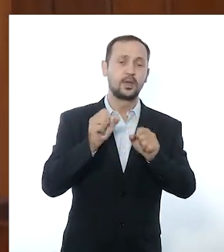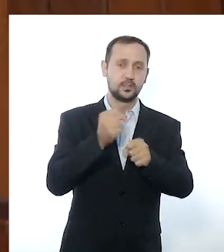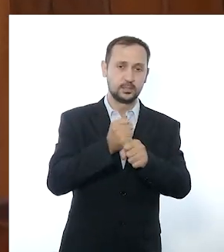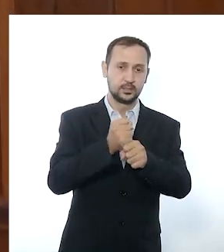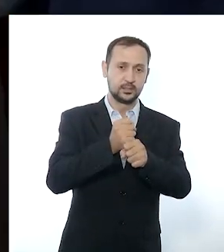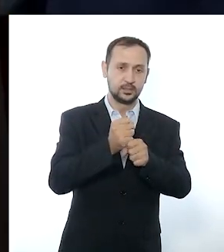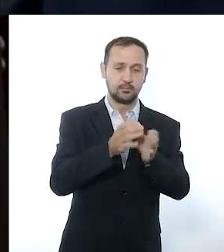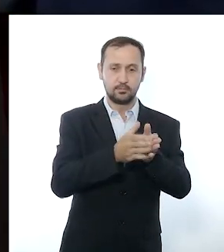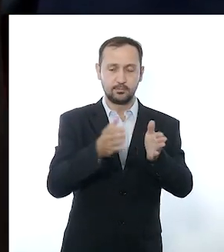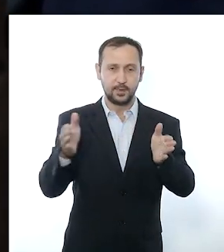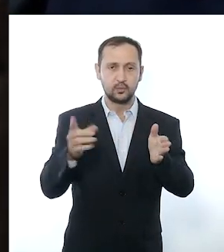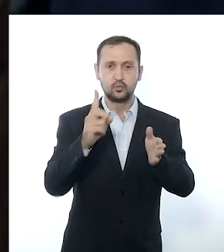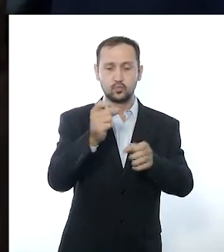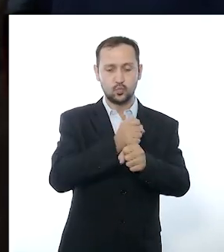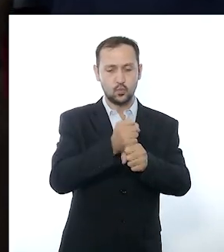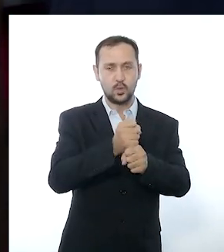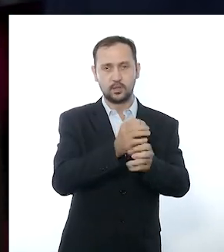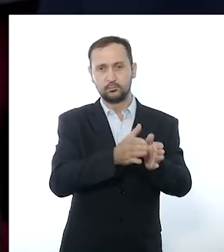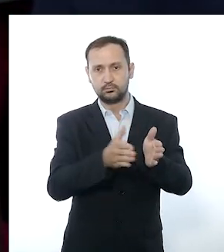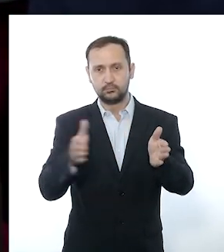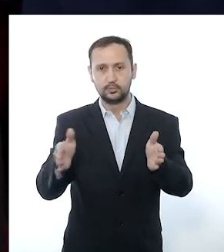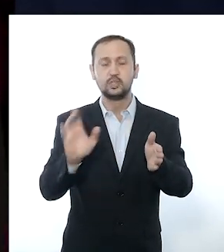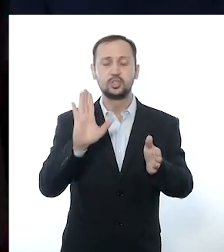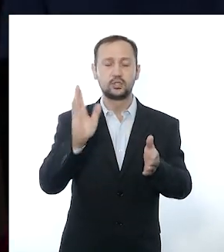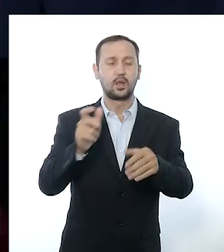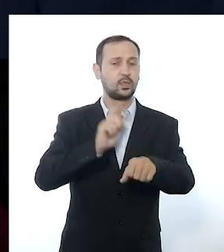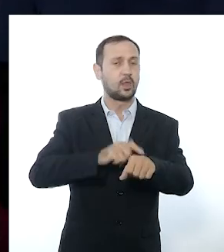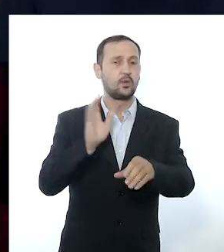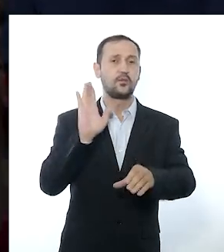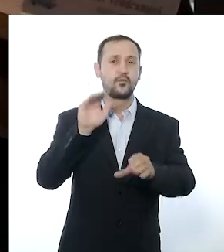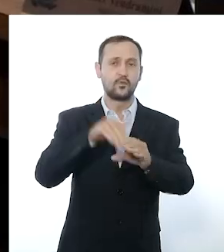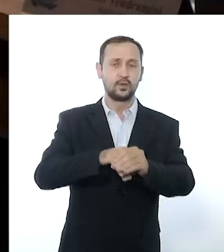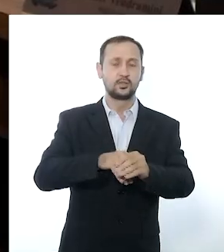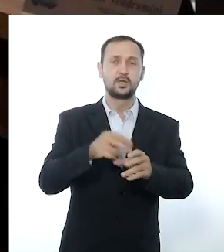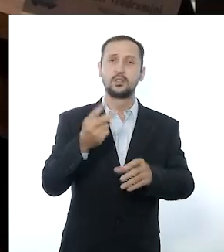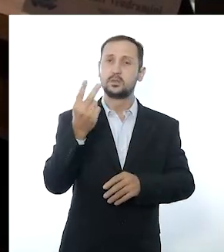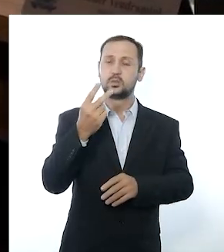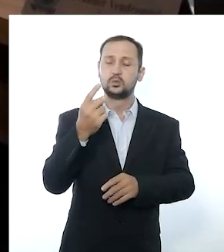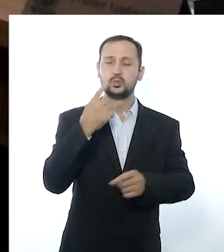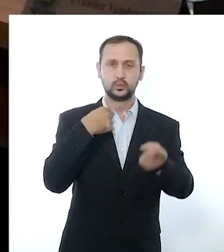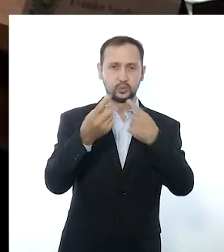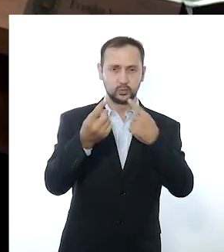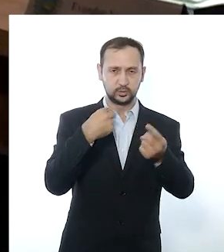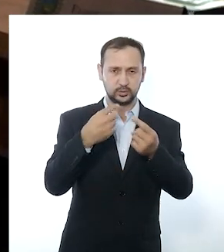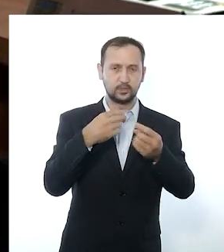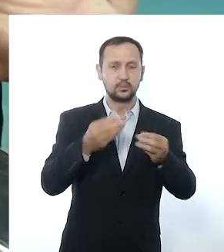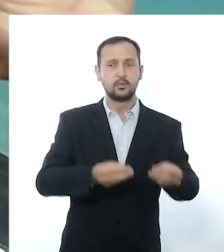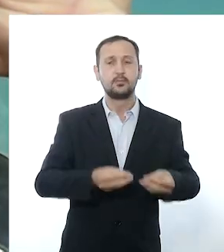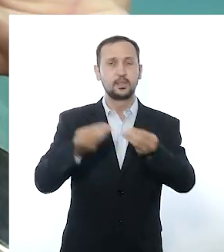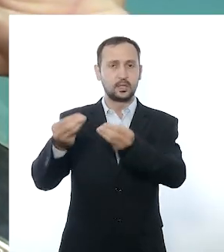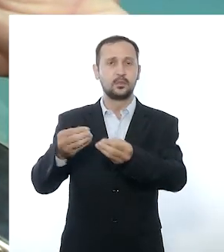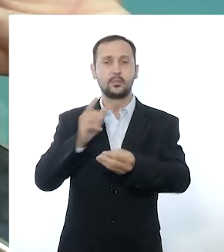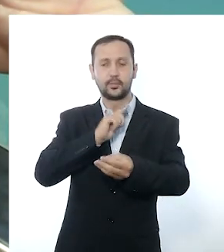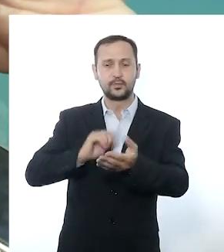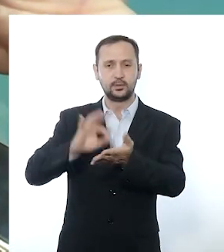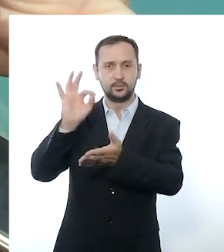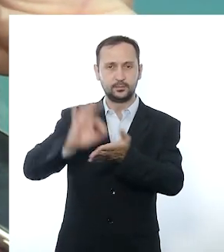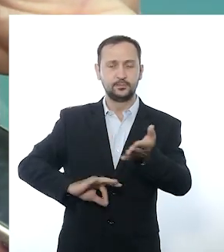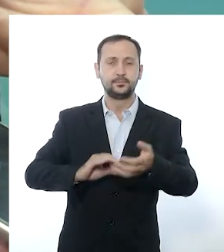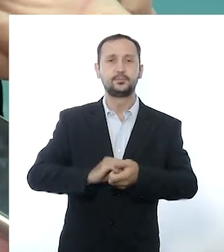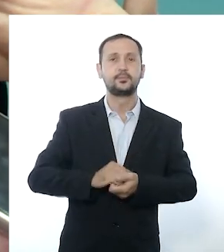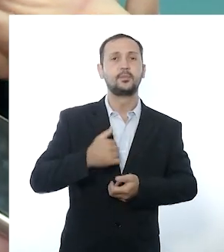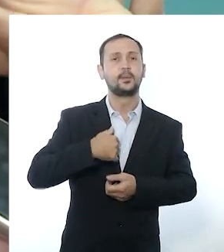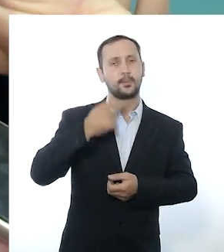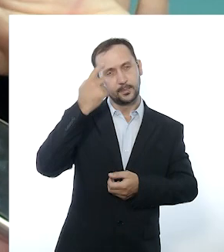12 meses já pôde ser votado em segunda discussão e encaminhado para a sanção. Eu entendo que o